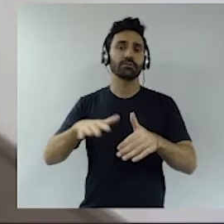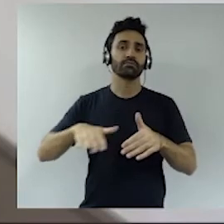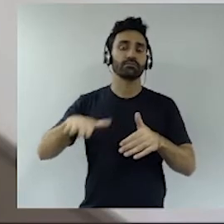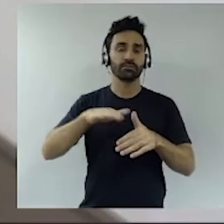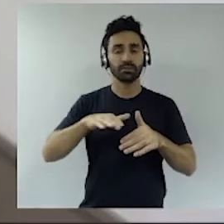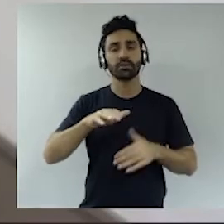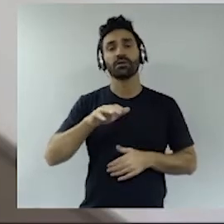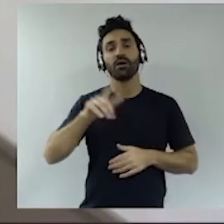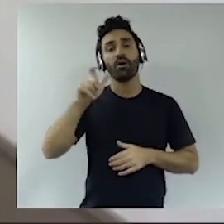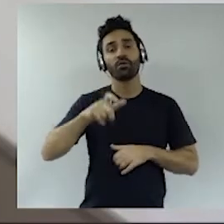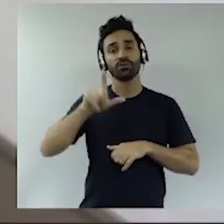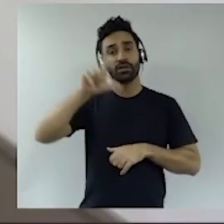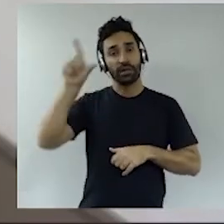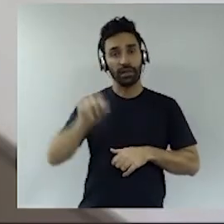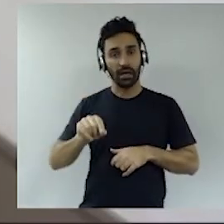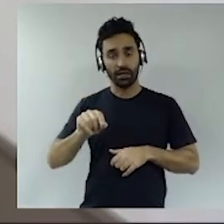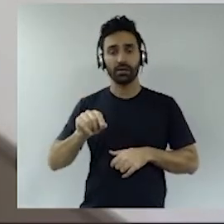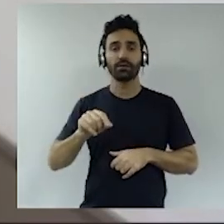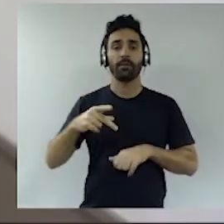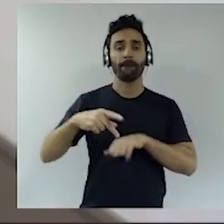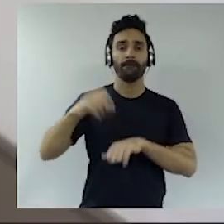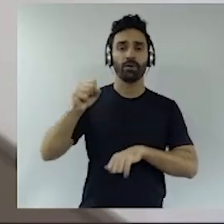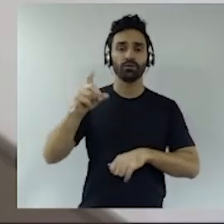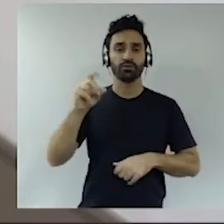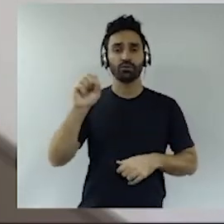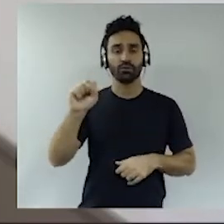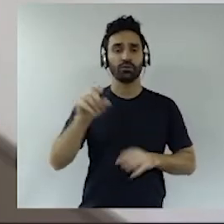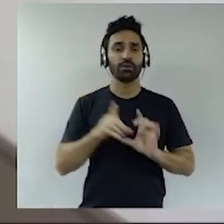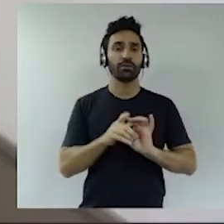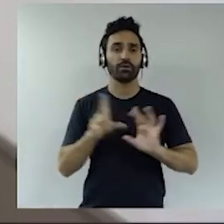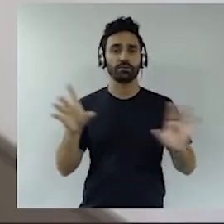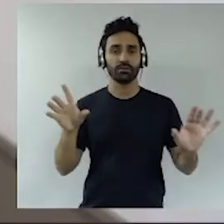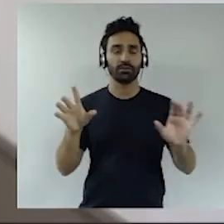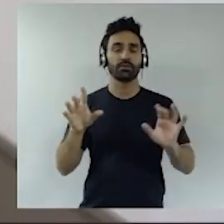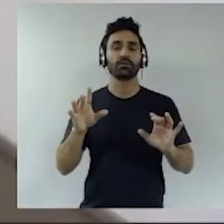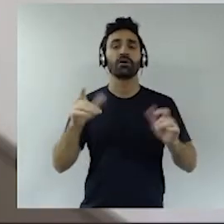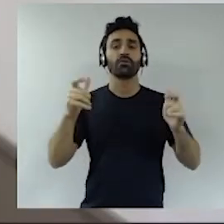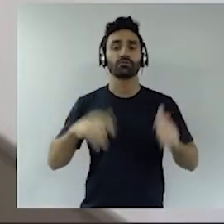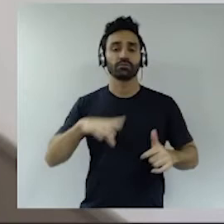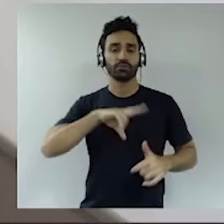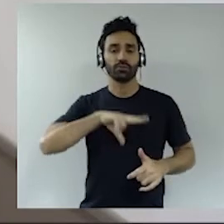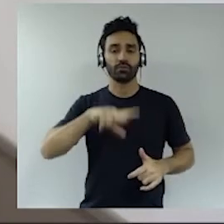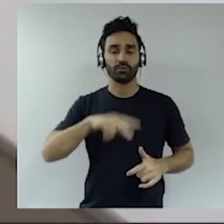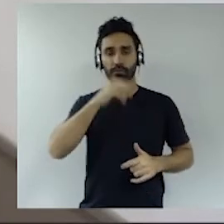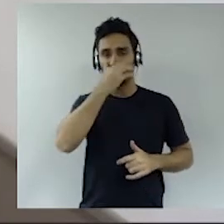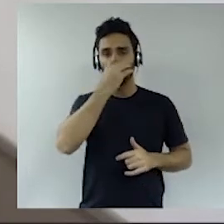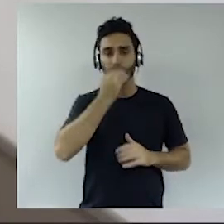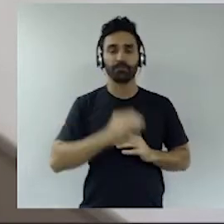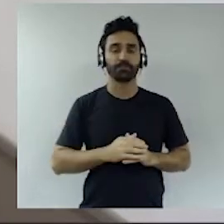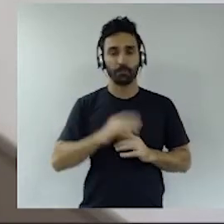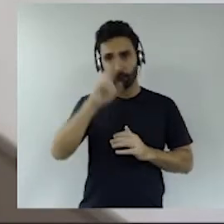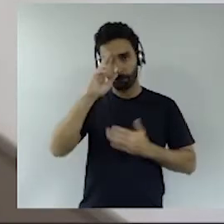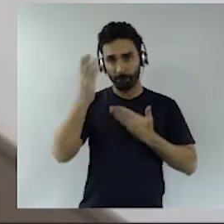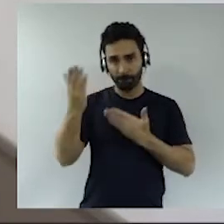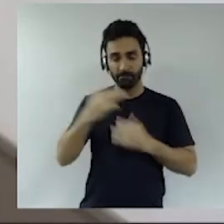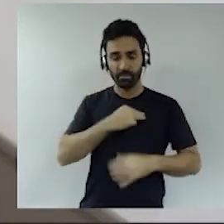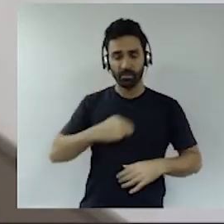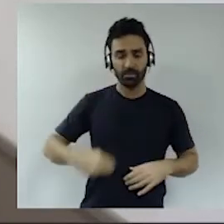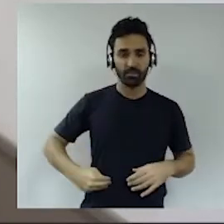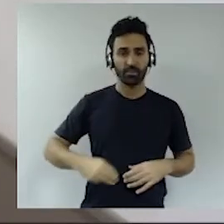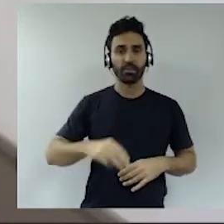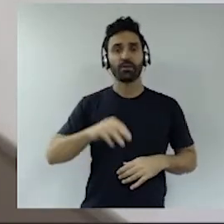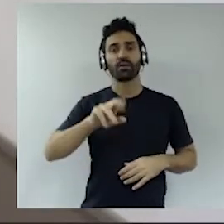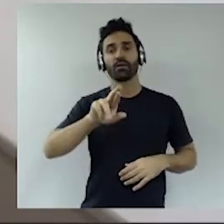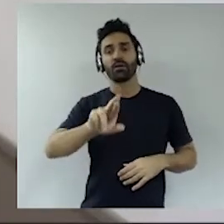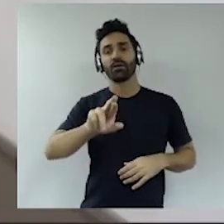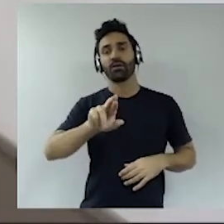Siena, Itália, e pós-doutor em Democracia e Direitos Humanos pela Universidade de Coimbra, em Portugal. Sua Excelência, o ministro Reinaldo